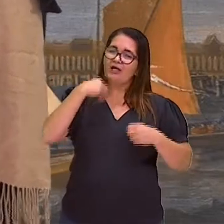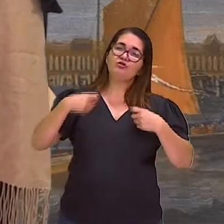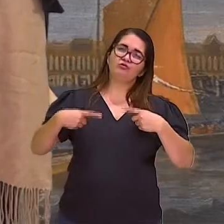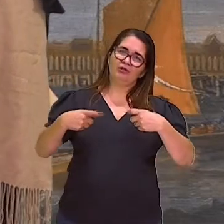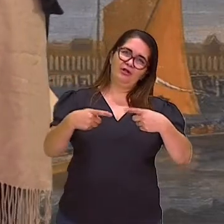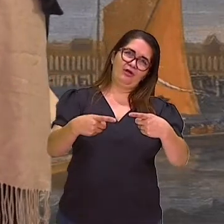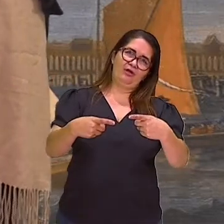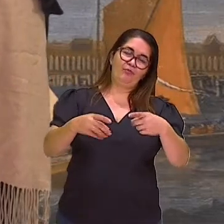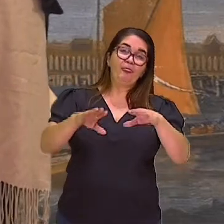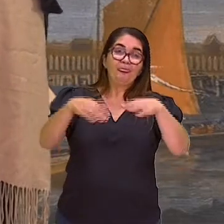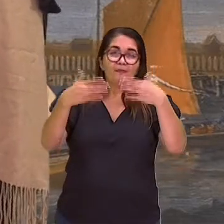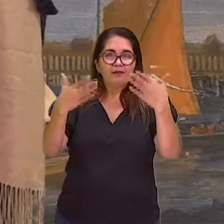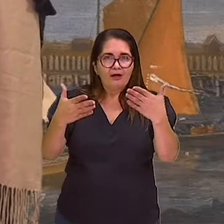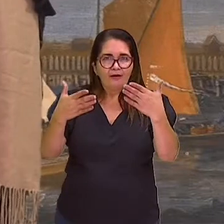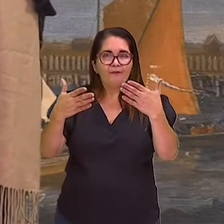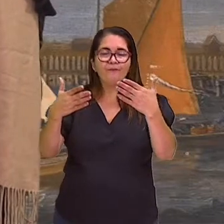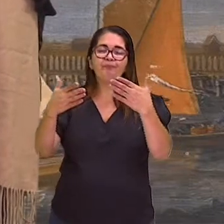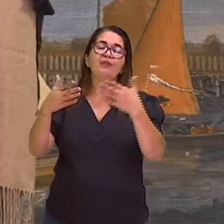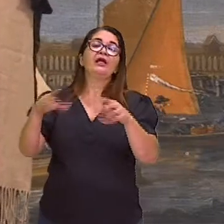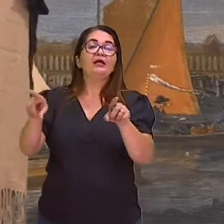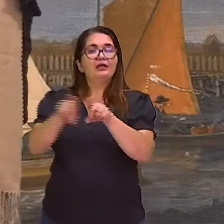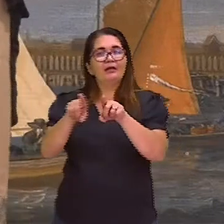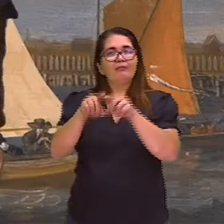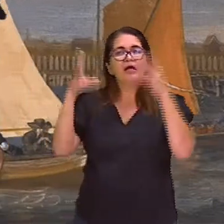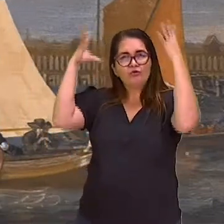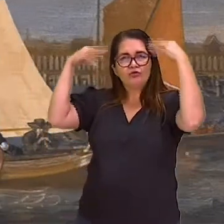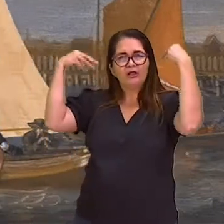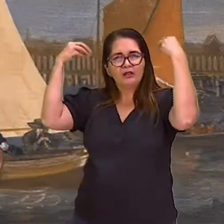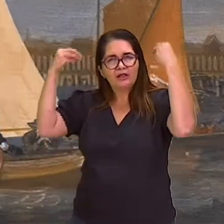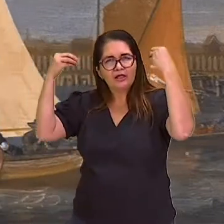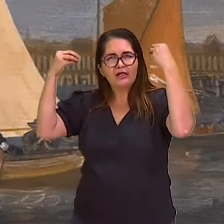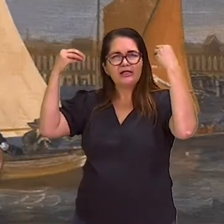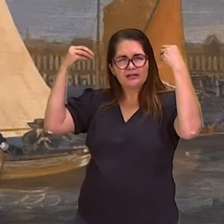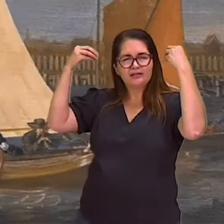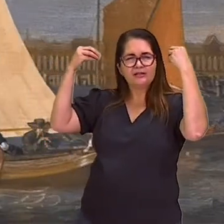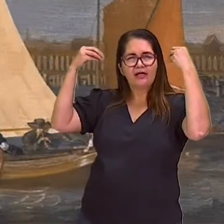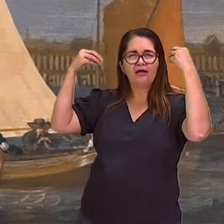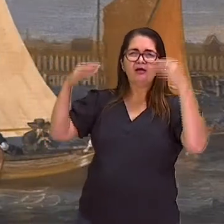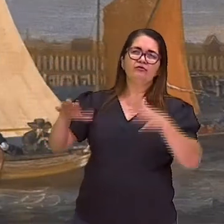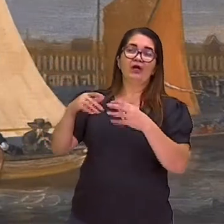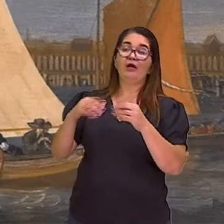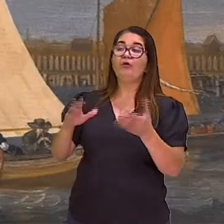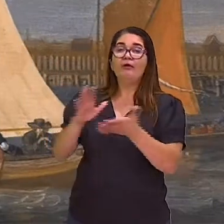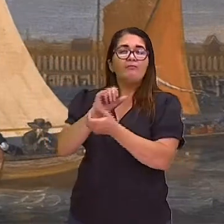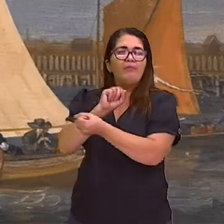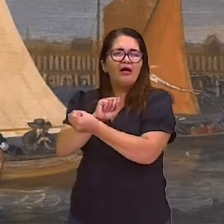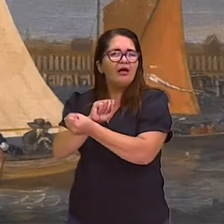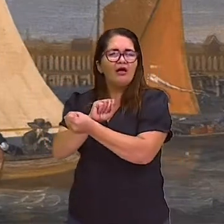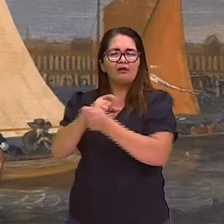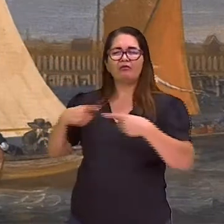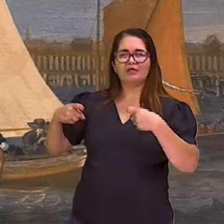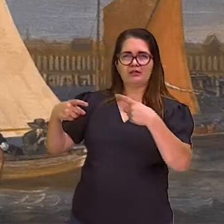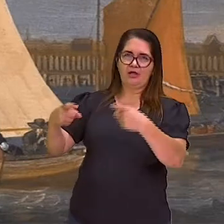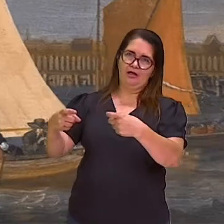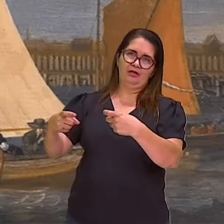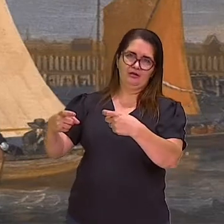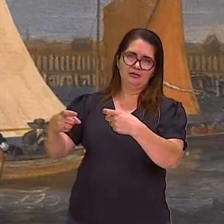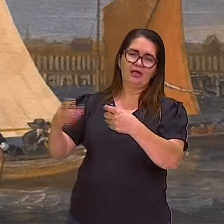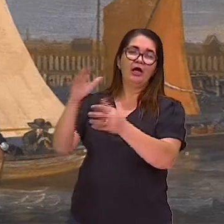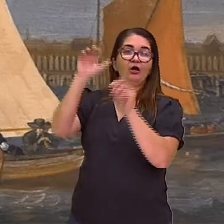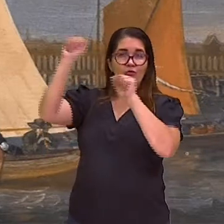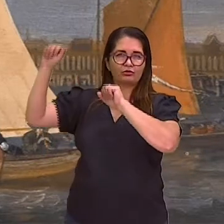permaneceram em trégua com os espanhóis até 1621. No mesmo ano, a Companhia